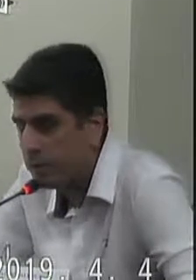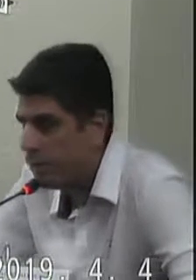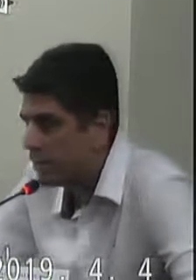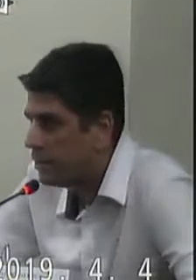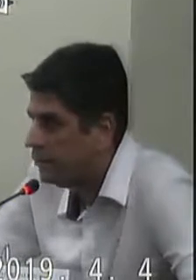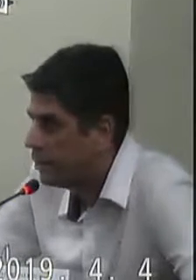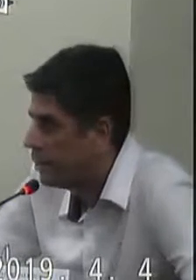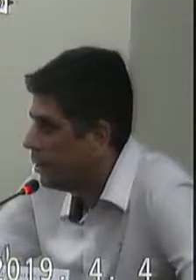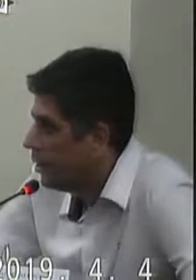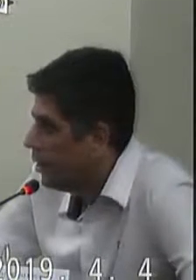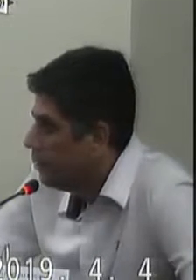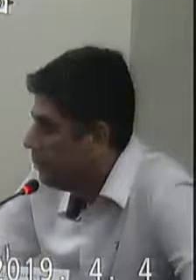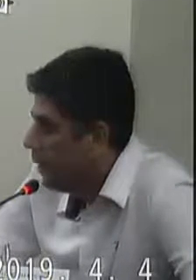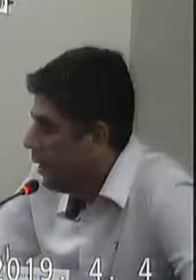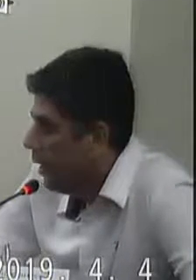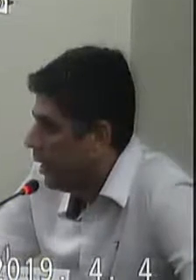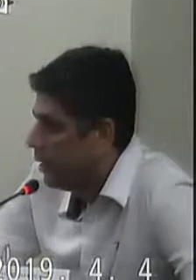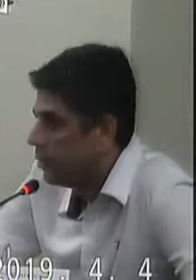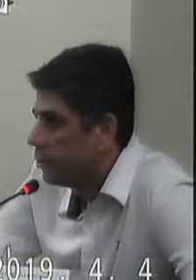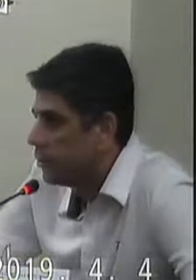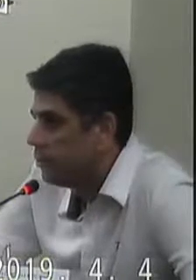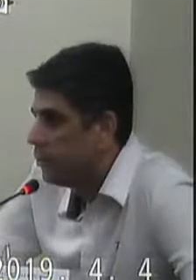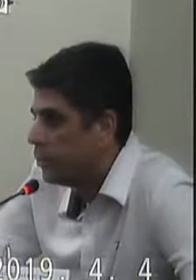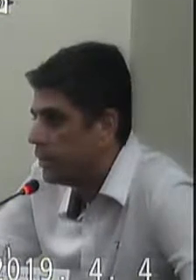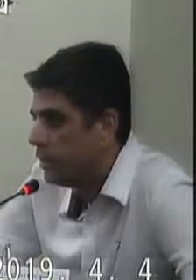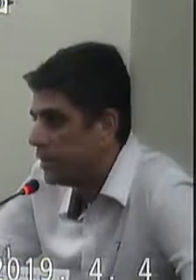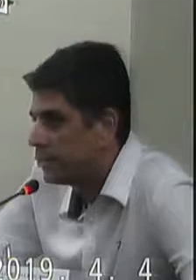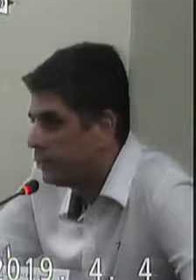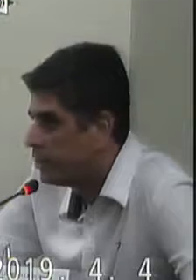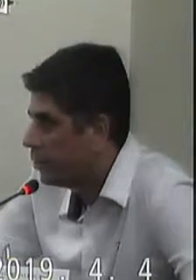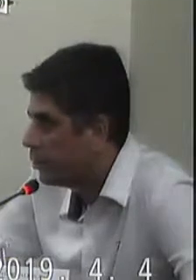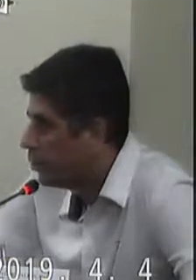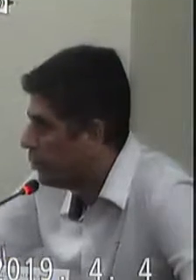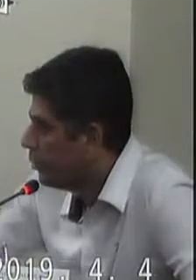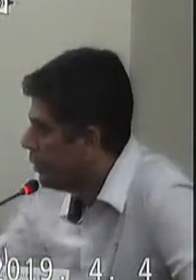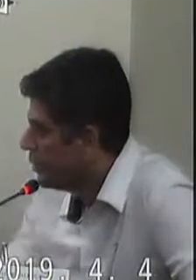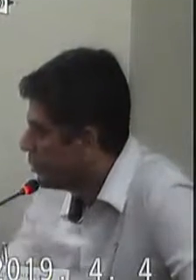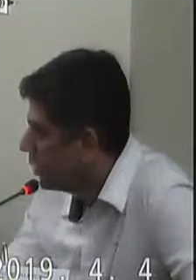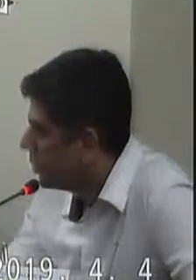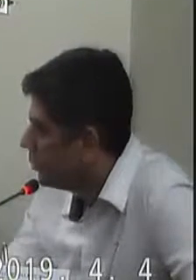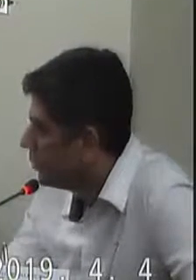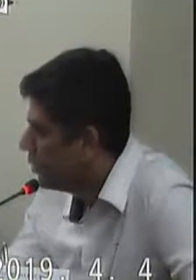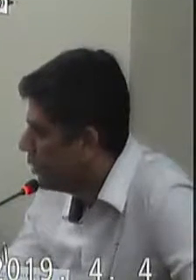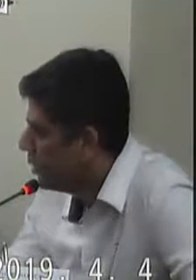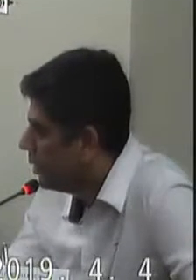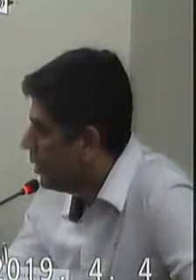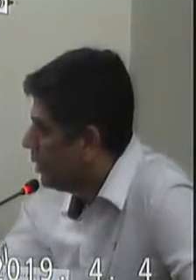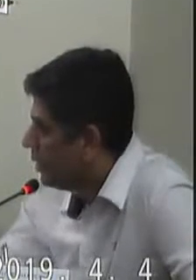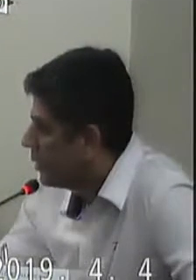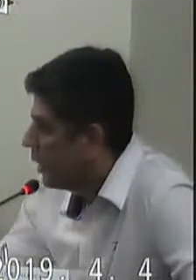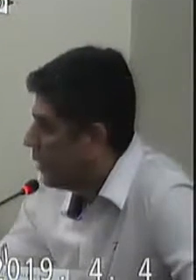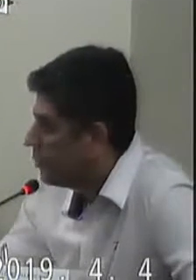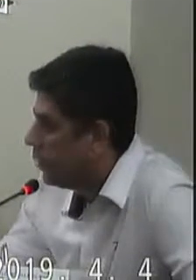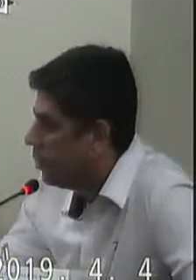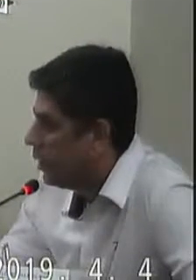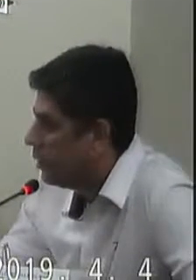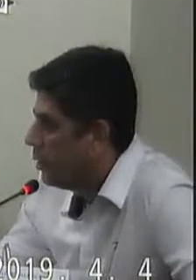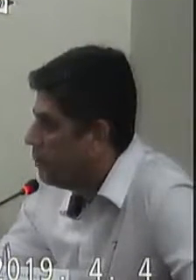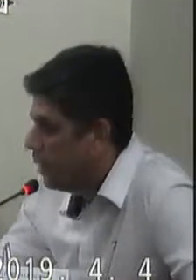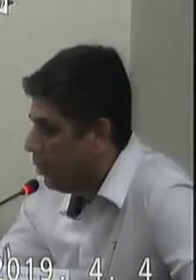uma conformação vinda, inclusive por determinação do Ministério Público. Eu vou fazer o uso da tribuna, vou poder detalhar